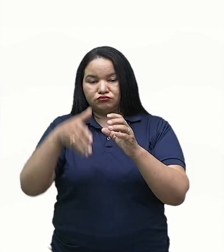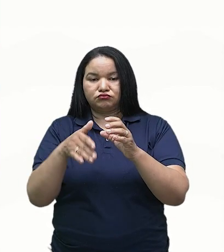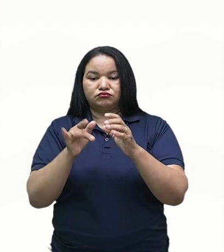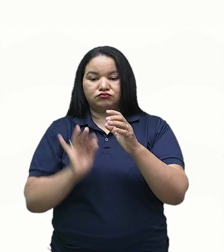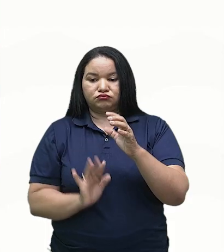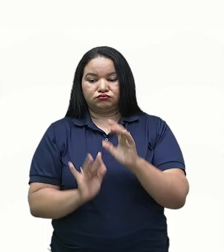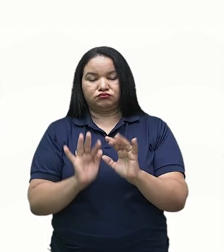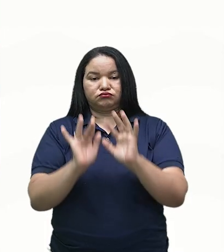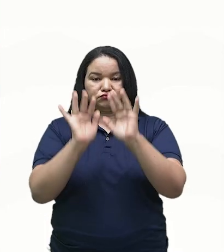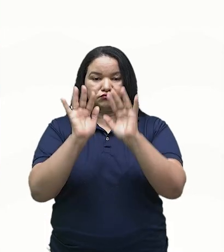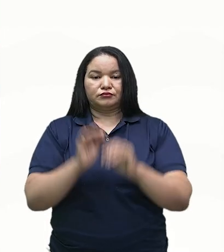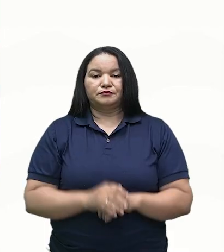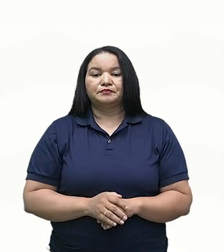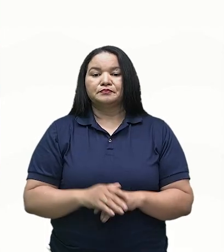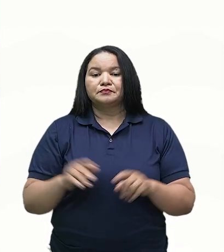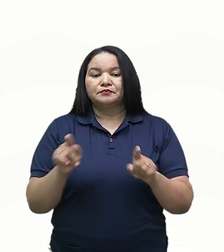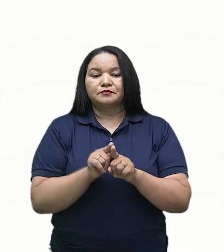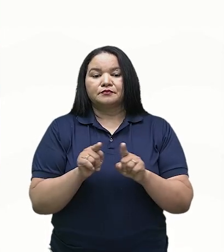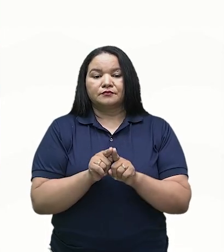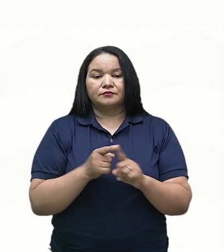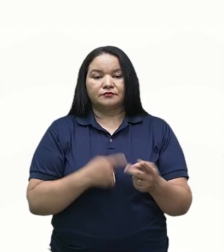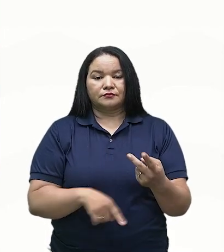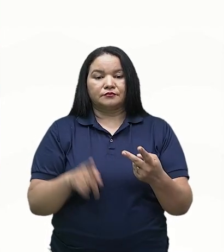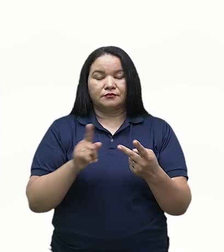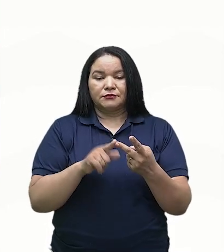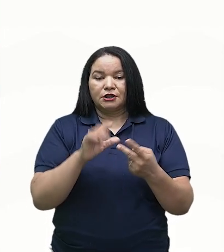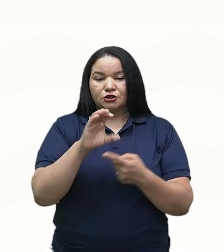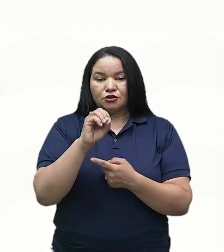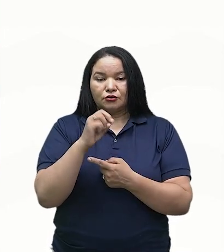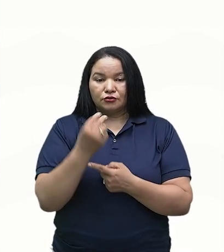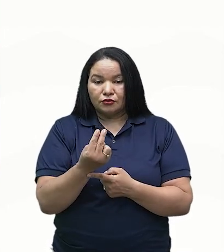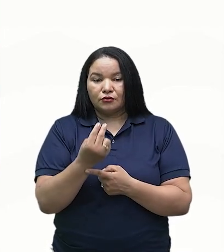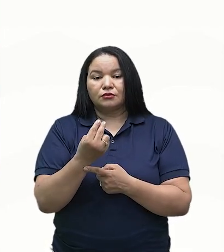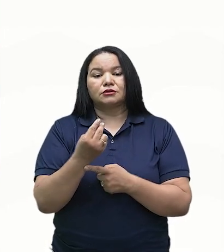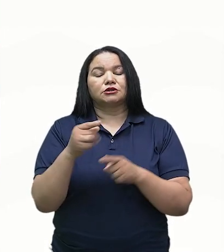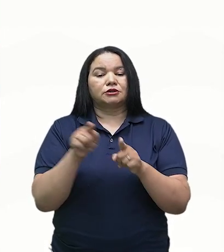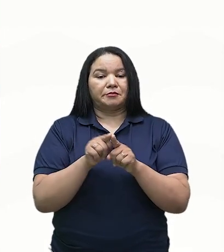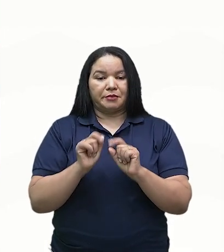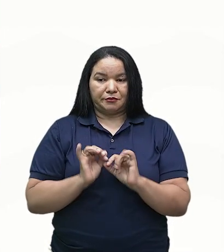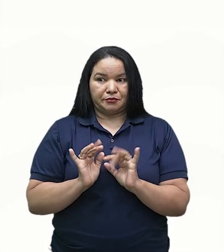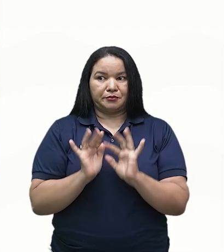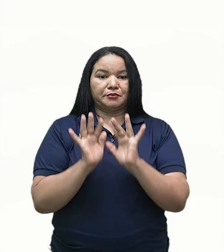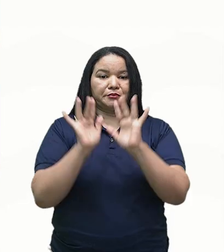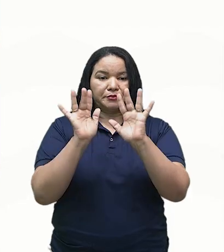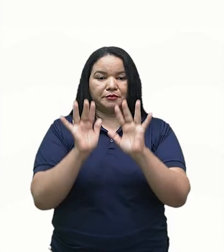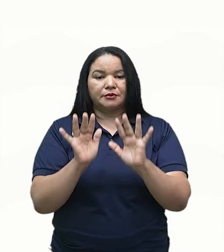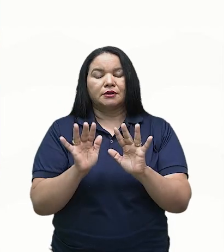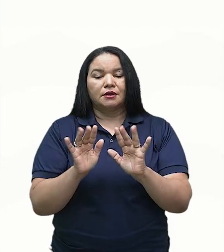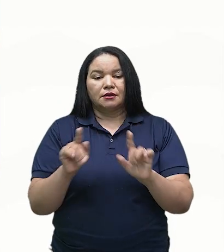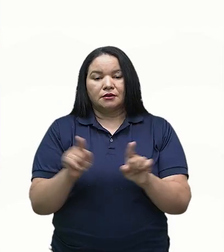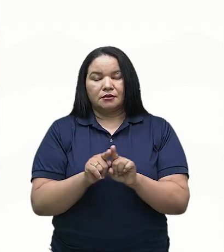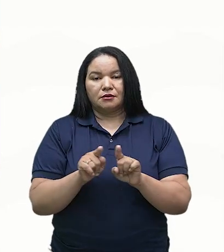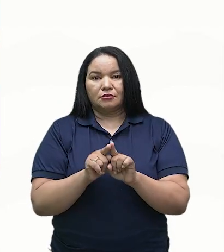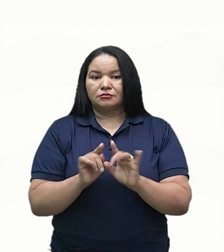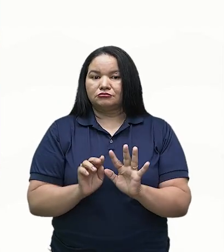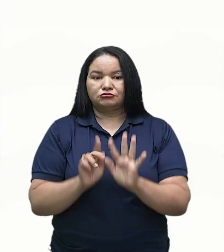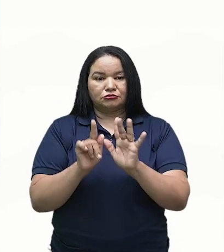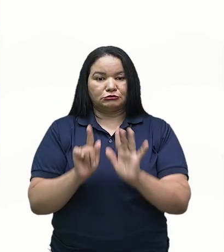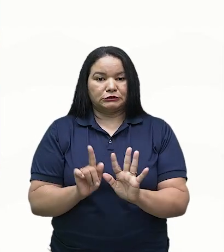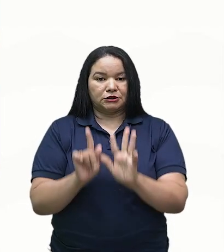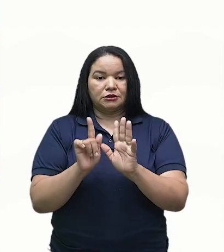atmosfera. A liberação também do CO2, que é o dióxido de carbono, que é o gás